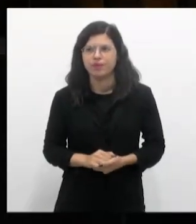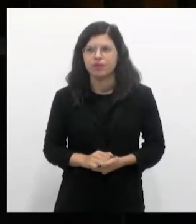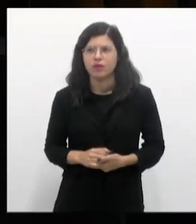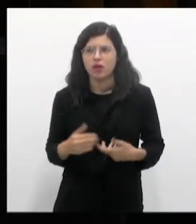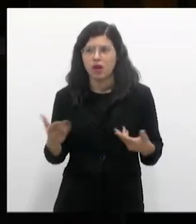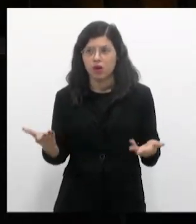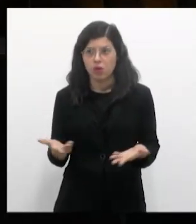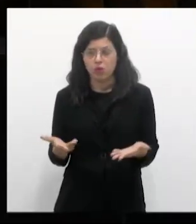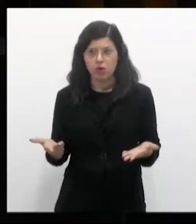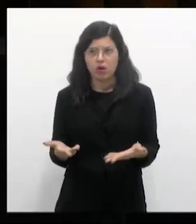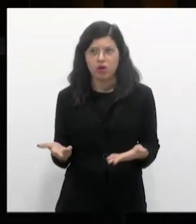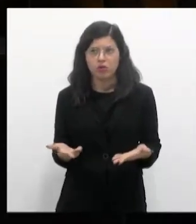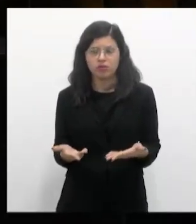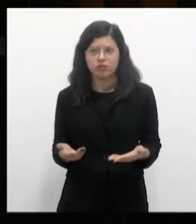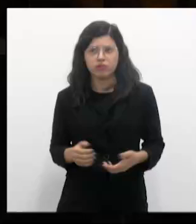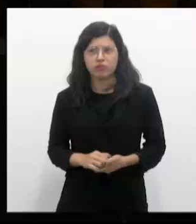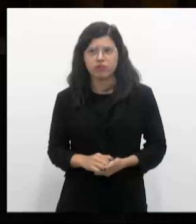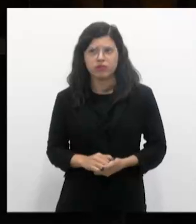Agora,